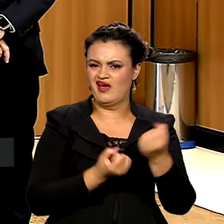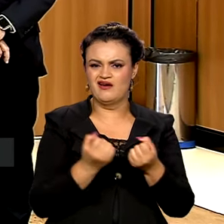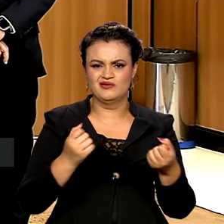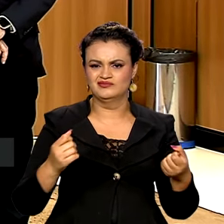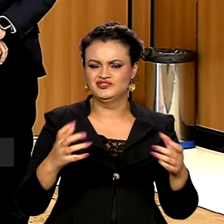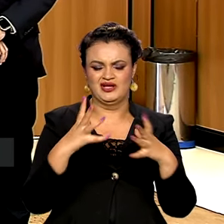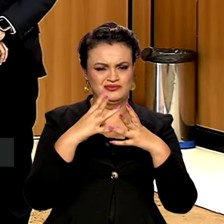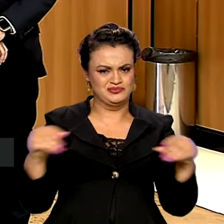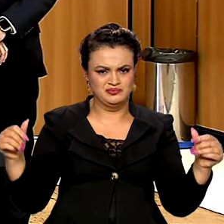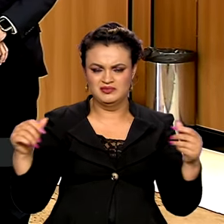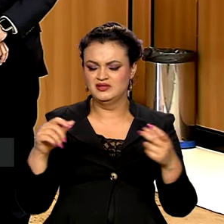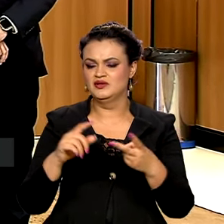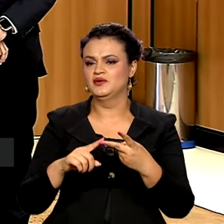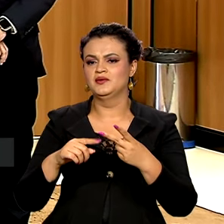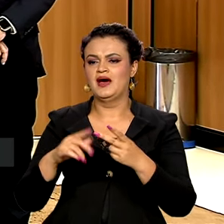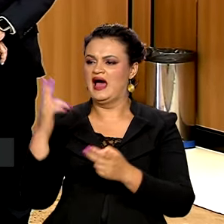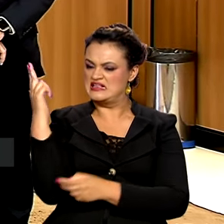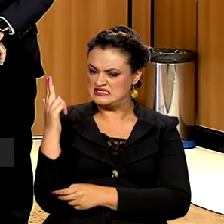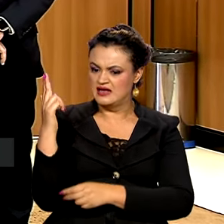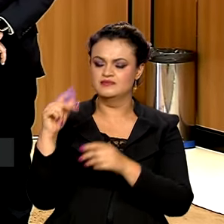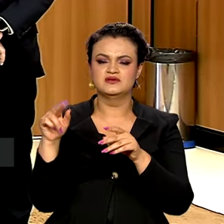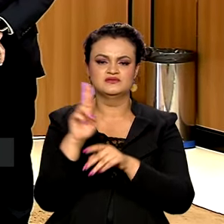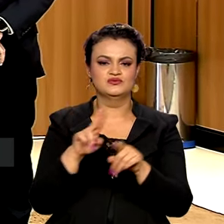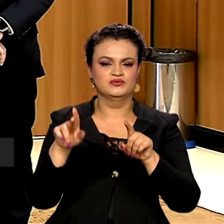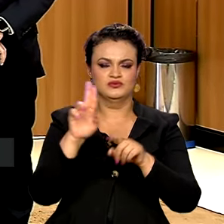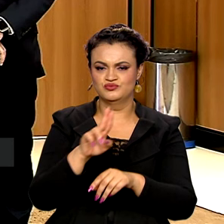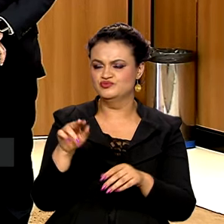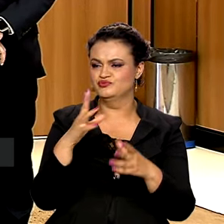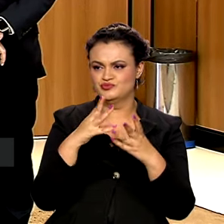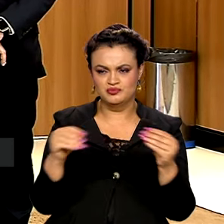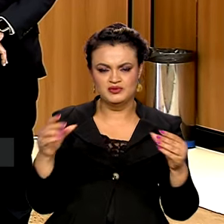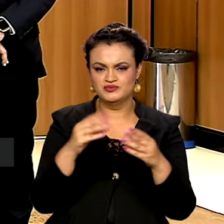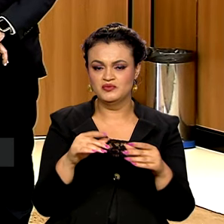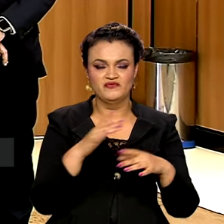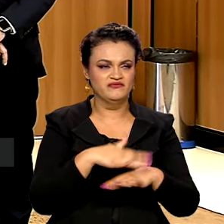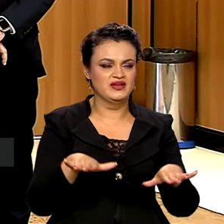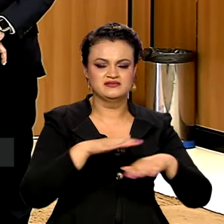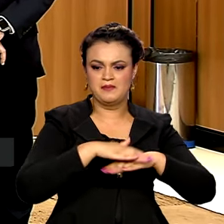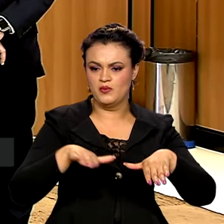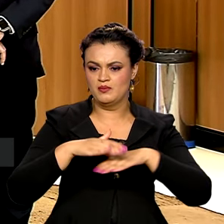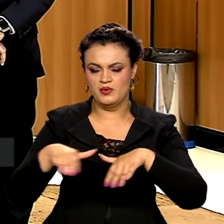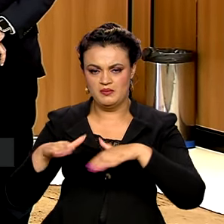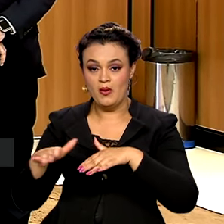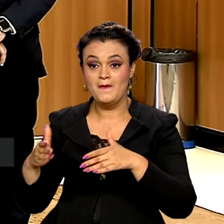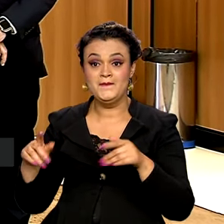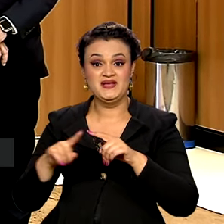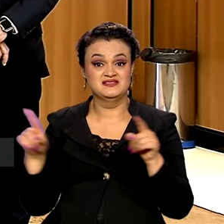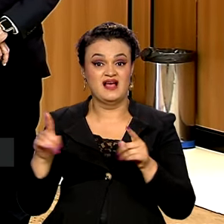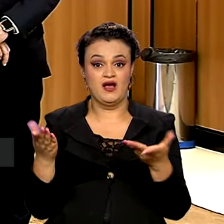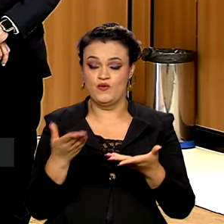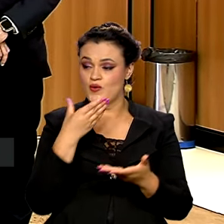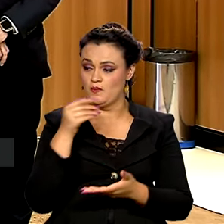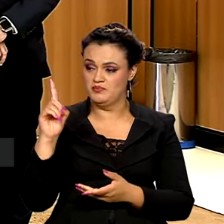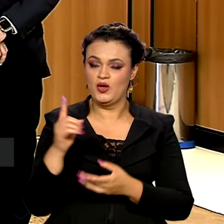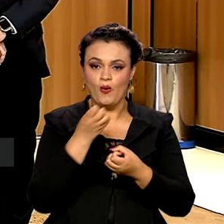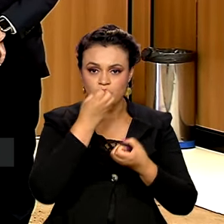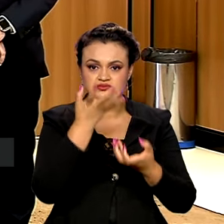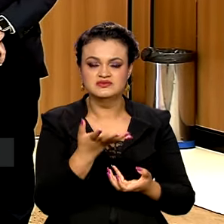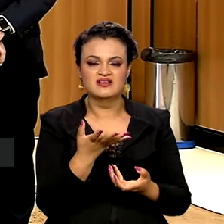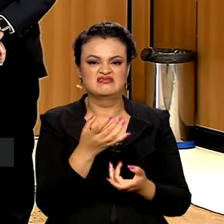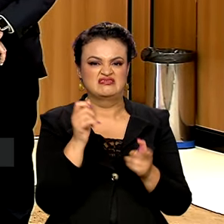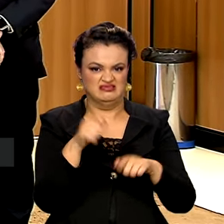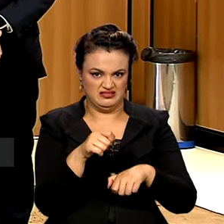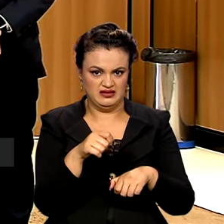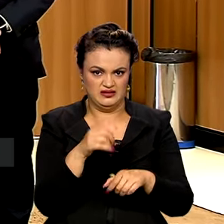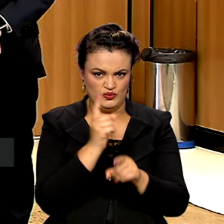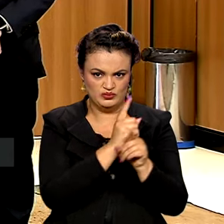havia também aquela suspeita das armas que foram sendo jogadas no mar. Com essa relação, os senhores acreditam que ainda é possível coletar algum tipo